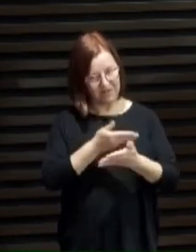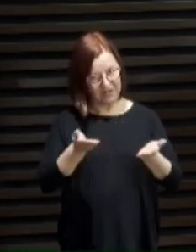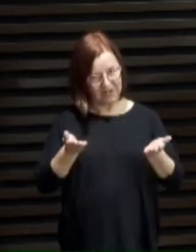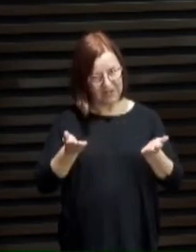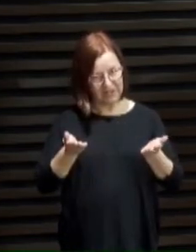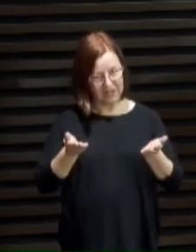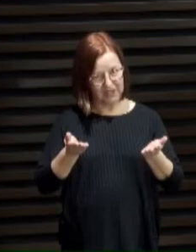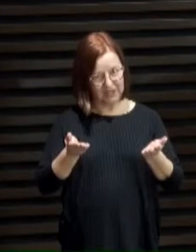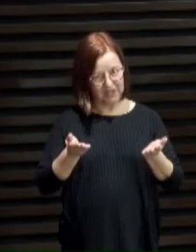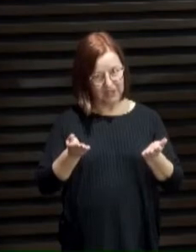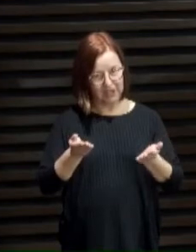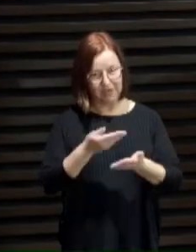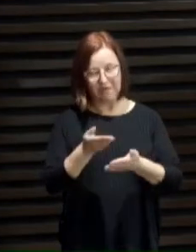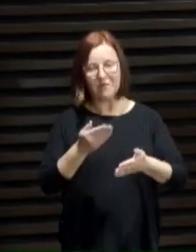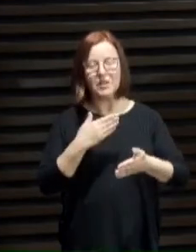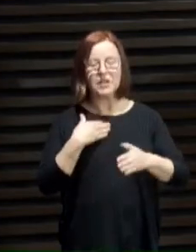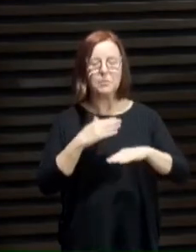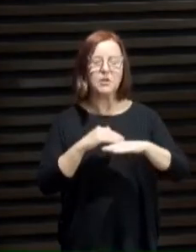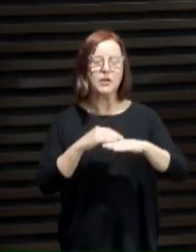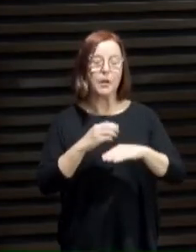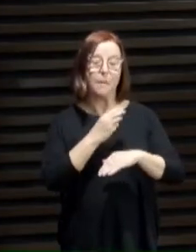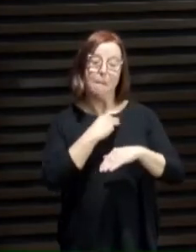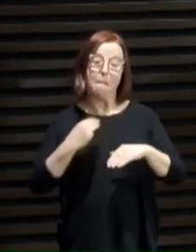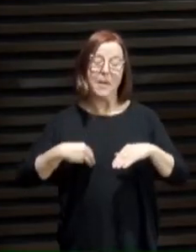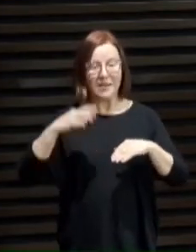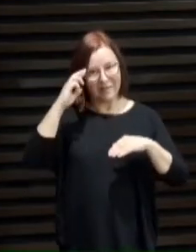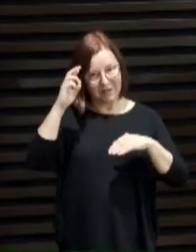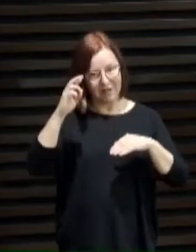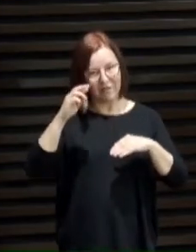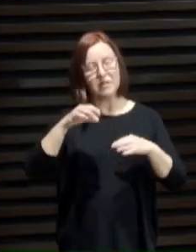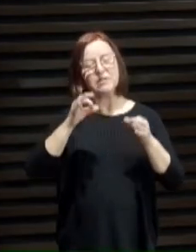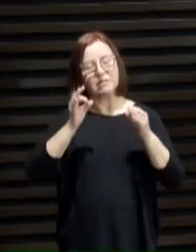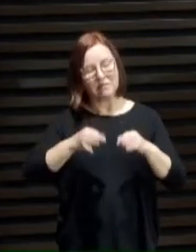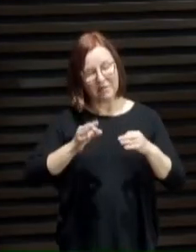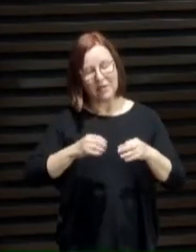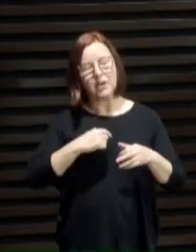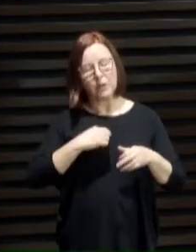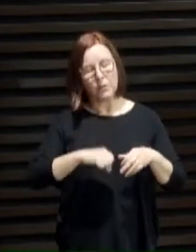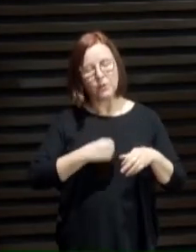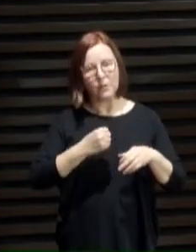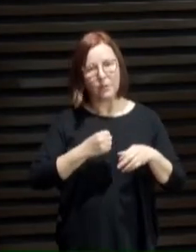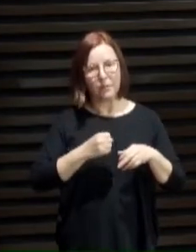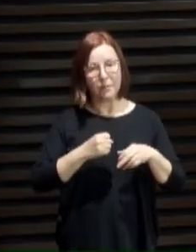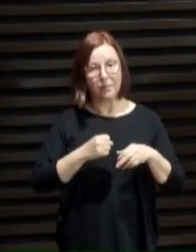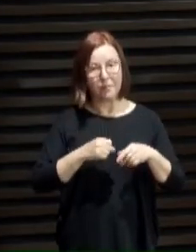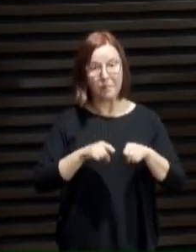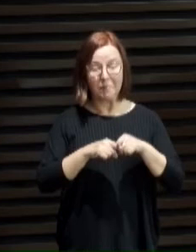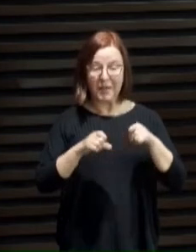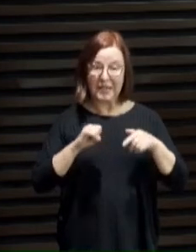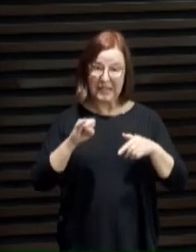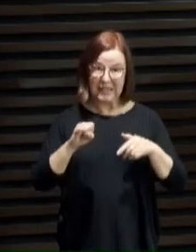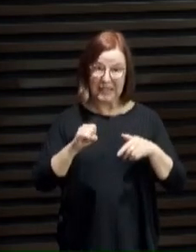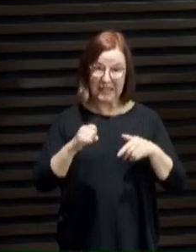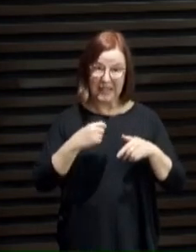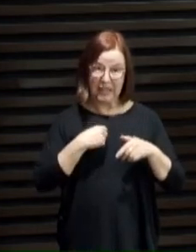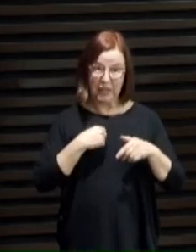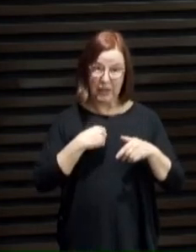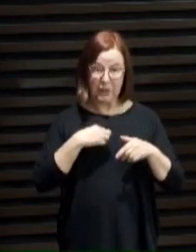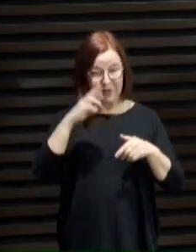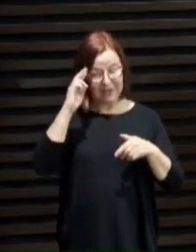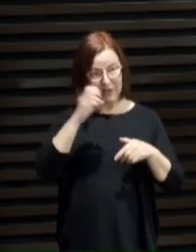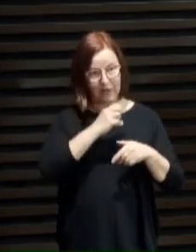me chamam de mestre e de Senhor, e fazem bem porque eu sou. Ora, se eu, sendo Senhor e mestre, lavei os pés